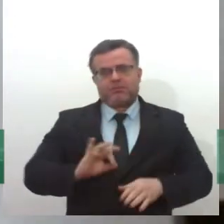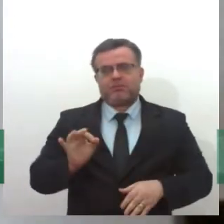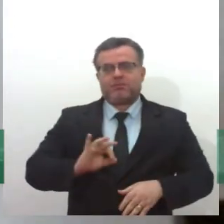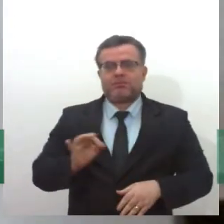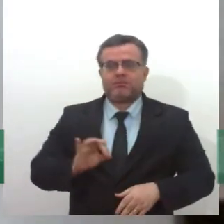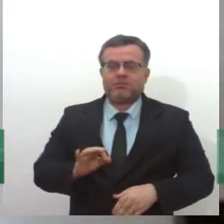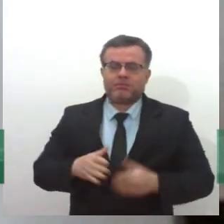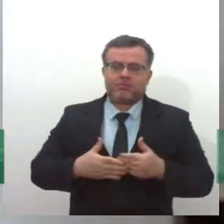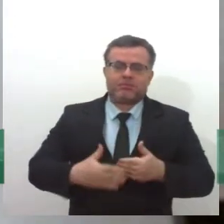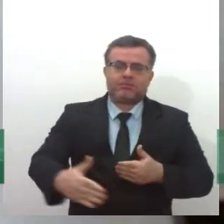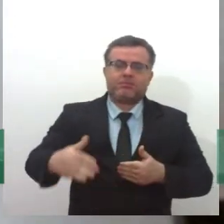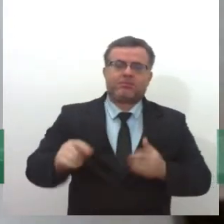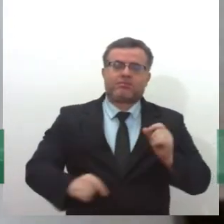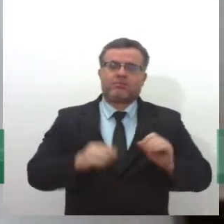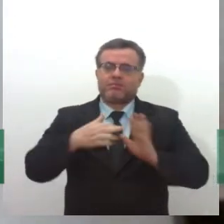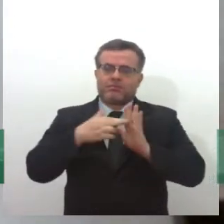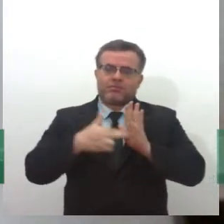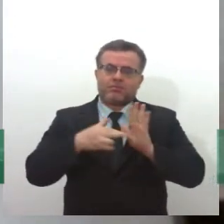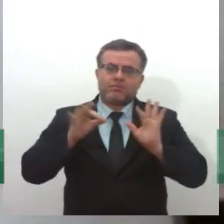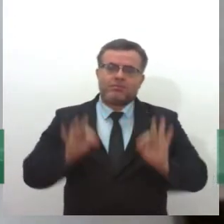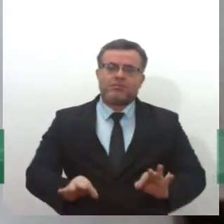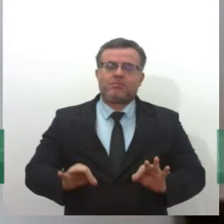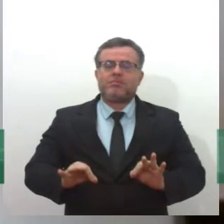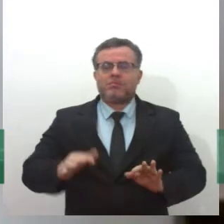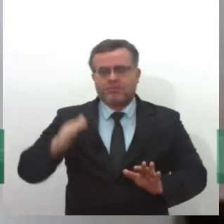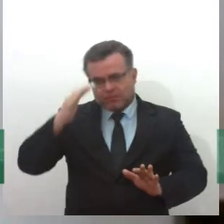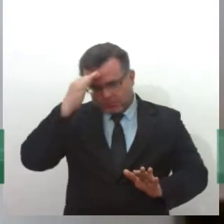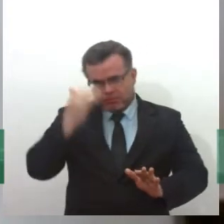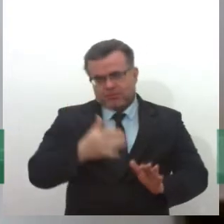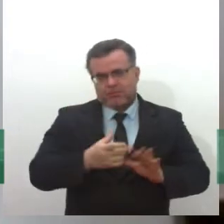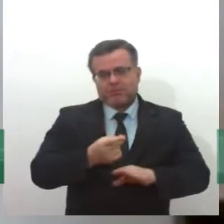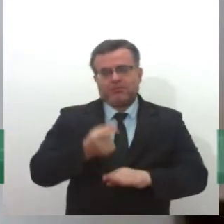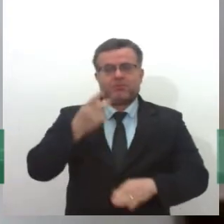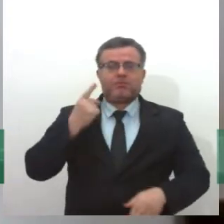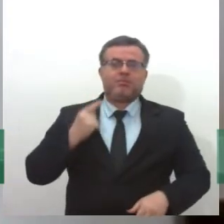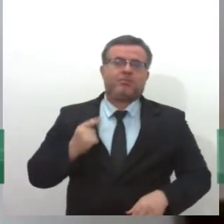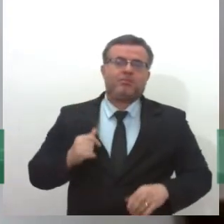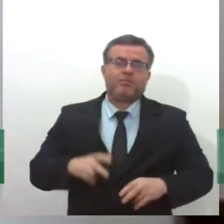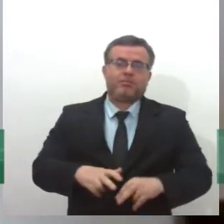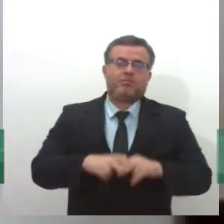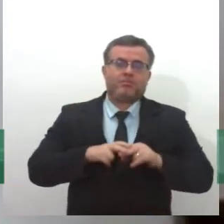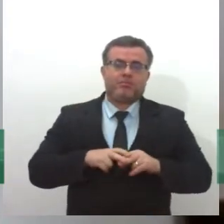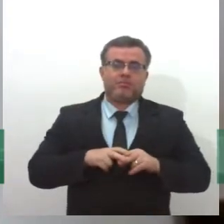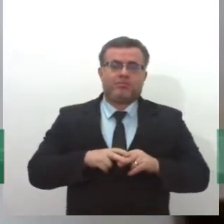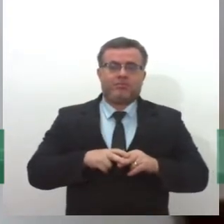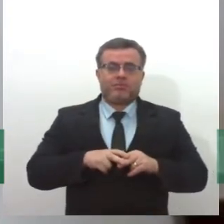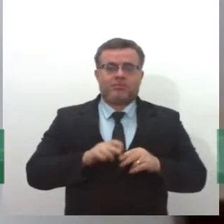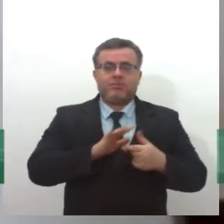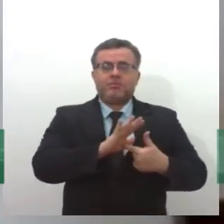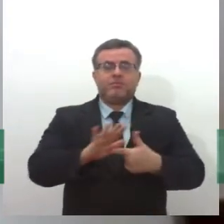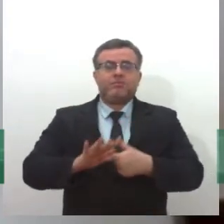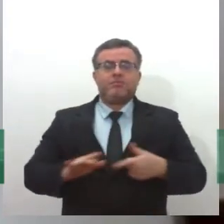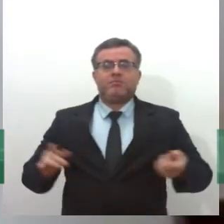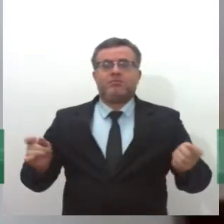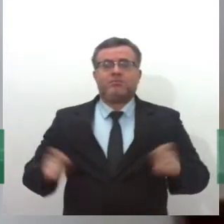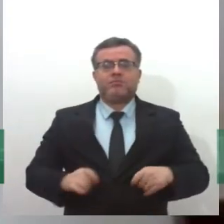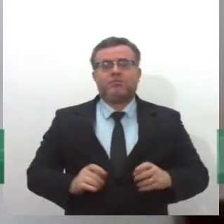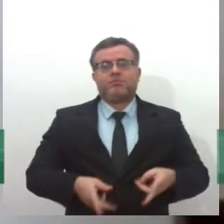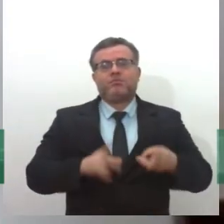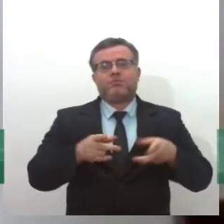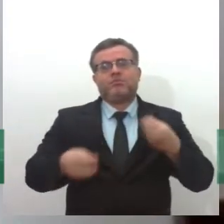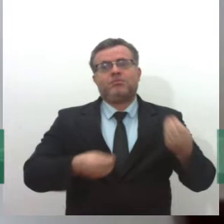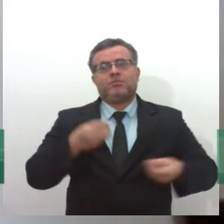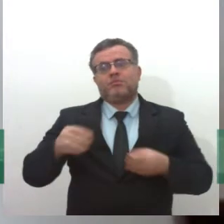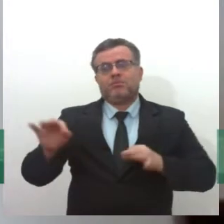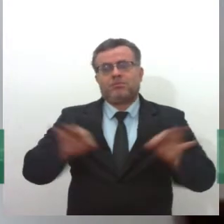a partir do que o normativo brasileiro já estabelecia desde aquela época. Então, nesse sentido, sim, a gente pode construir um texto melhor, a gente